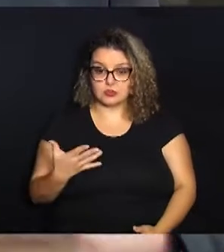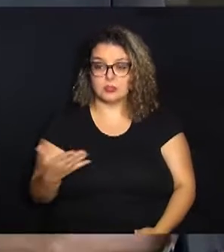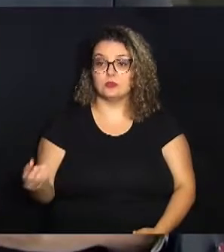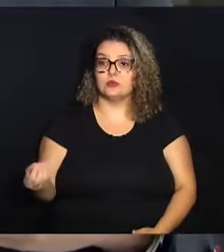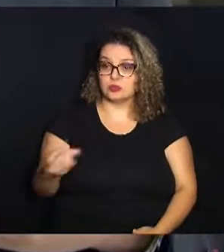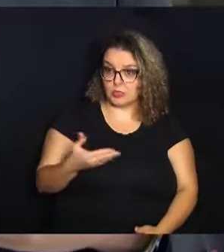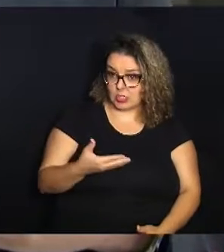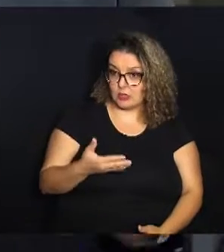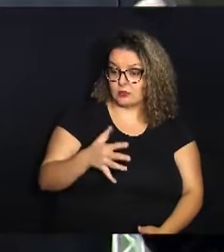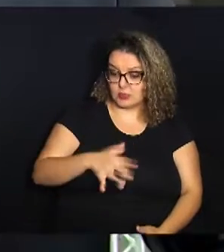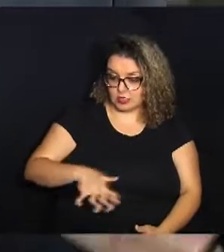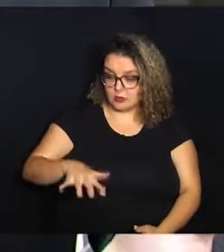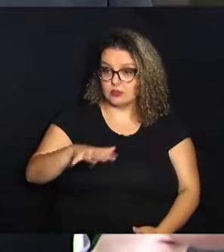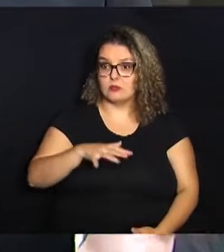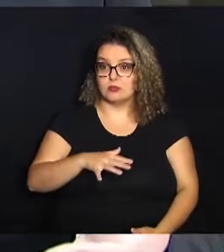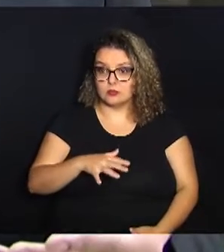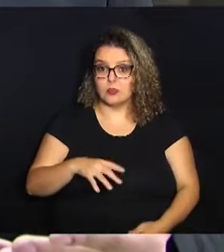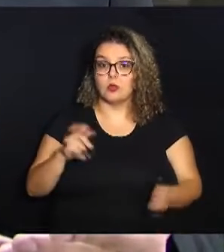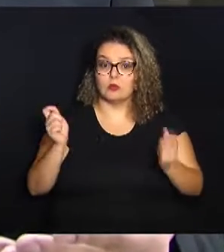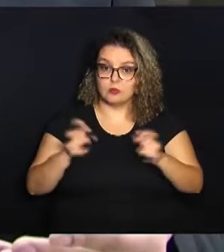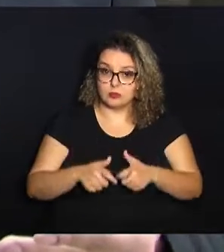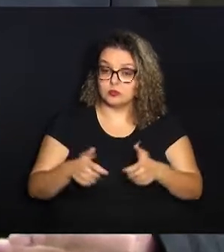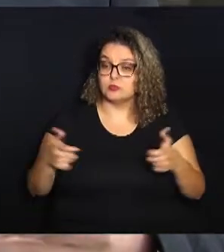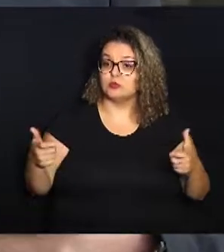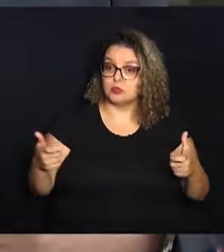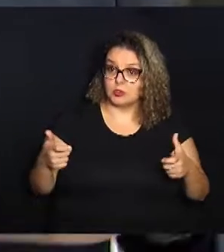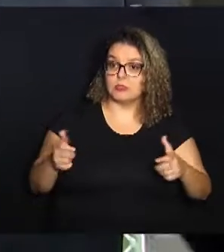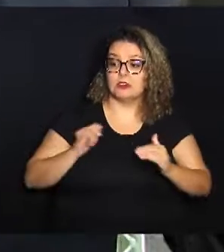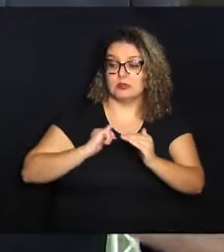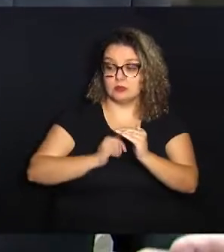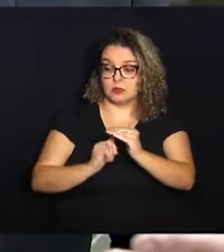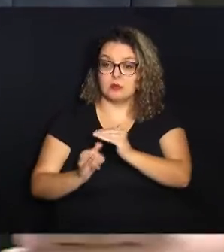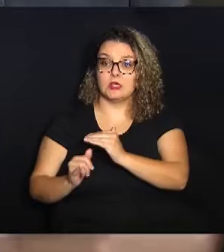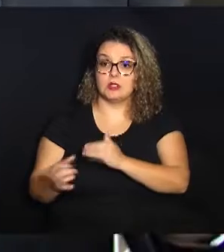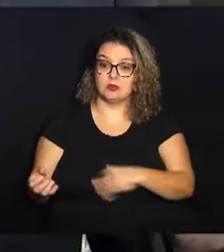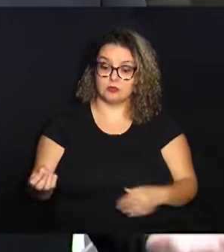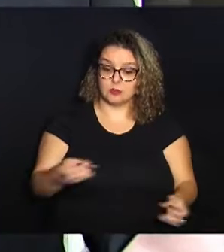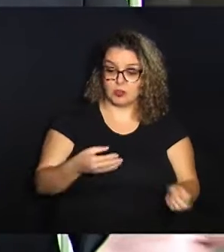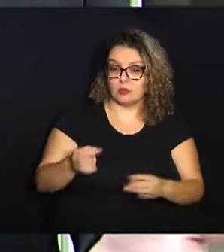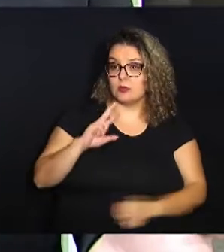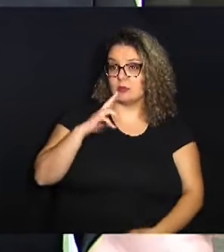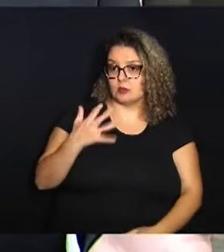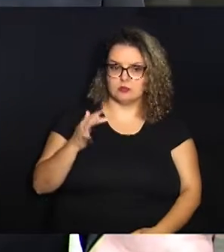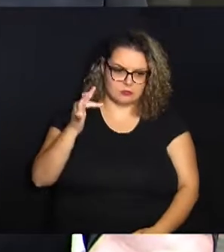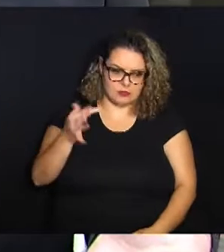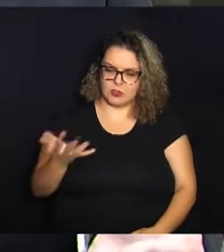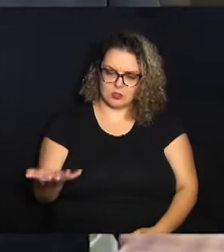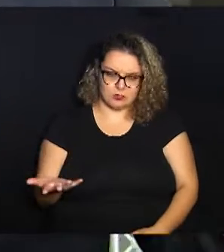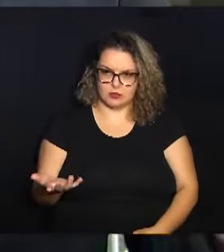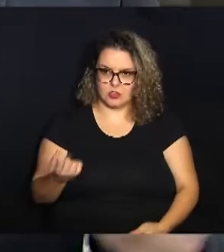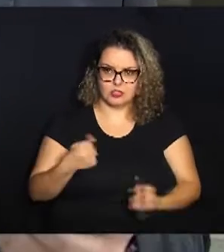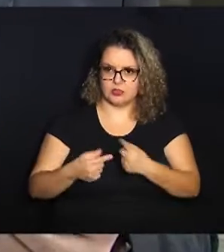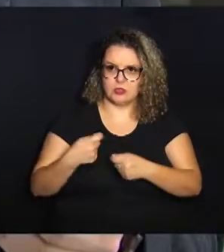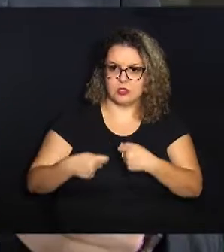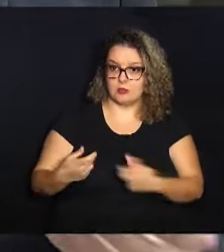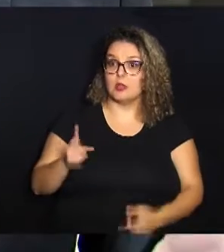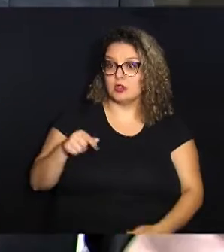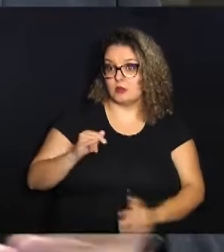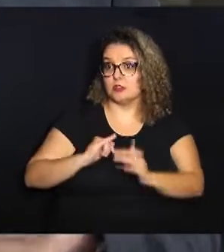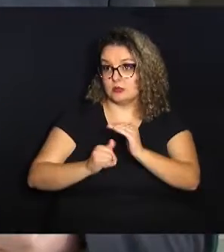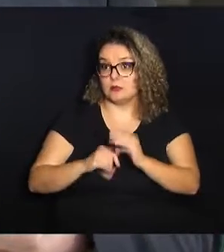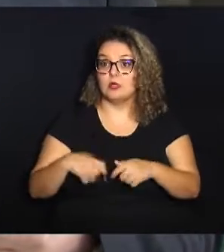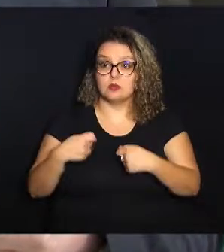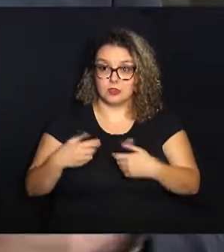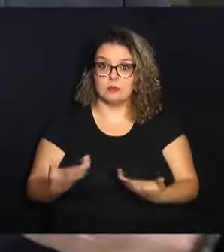né? O potencial gigantesco dessas startups de trazerem novas soluções e serem futuro da economia, e a startup que precisa